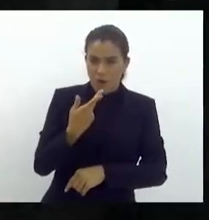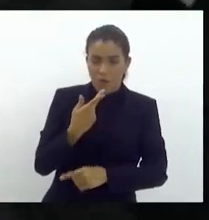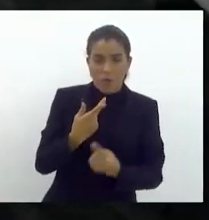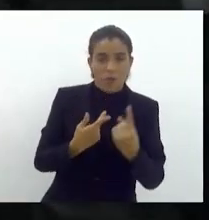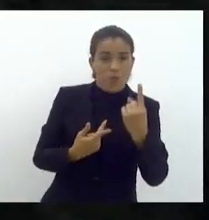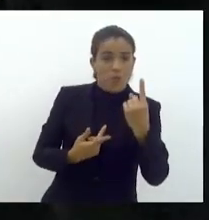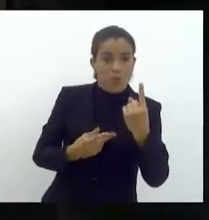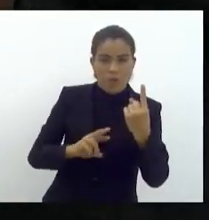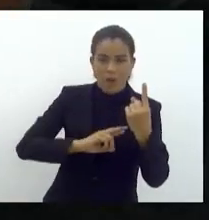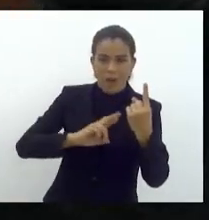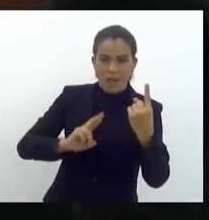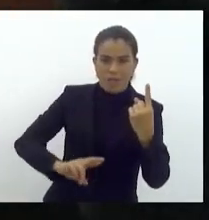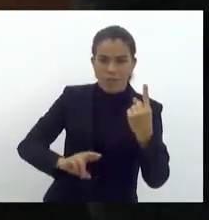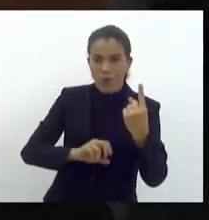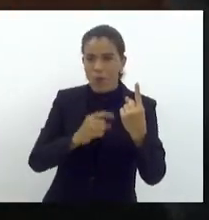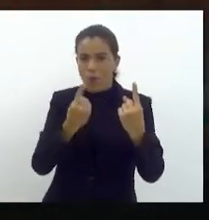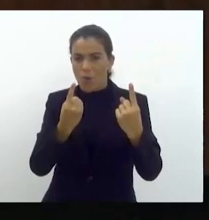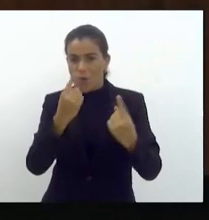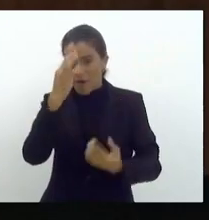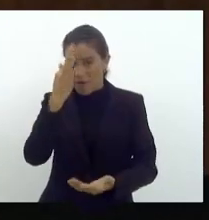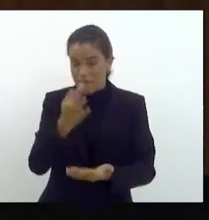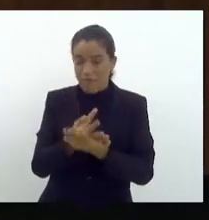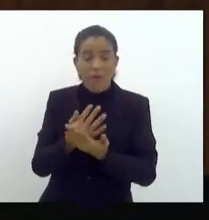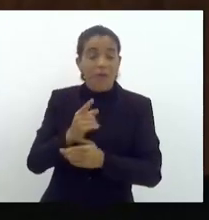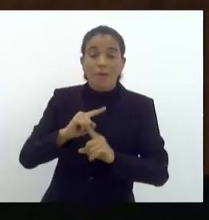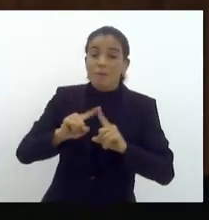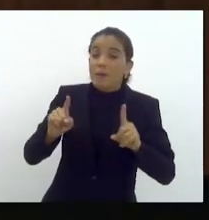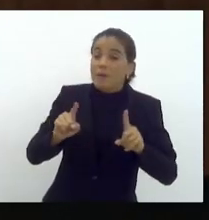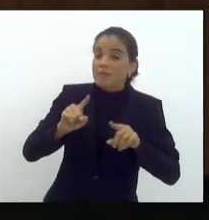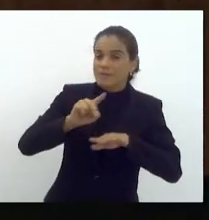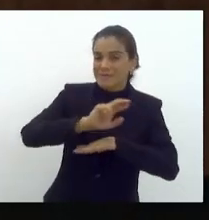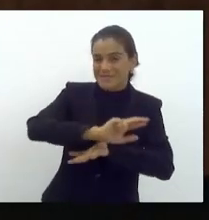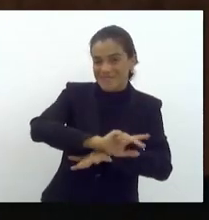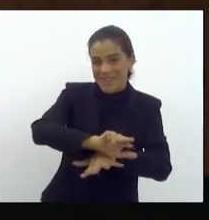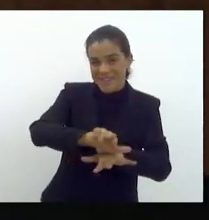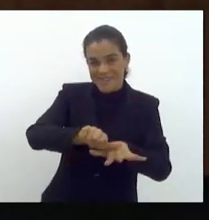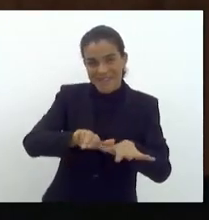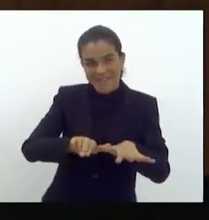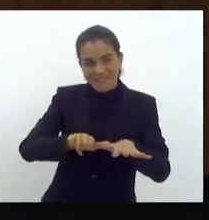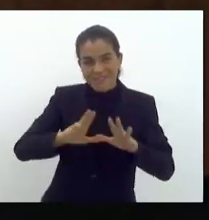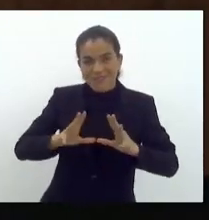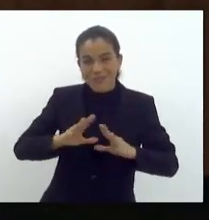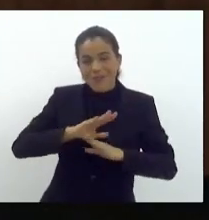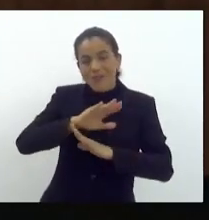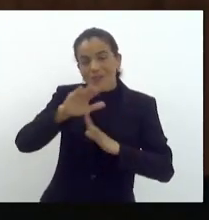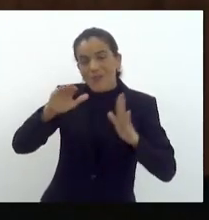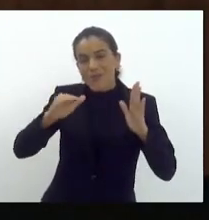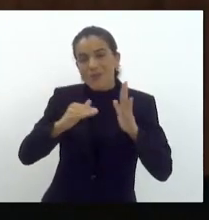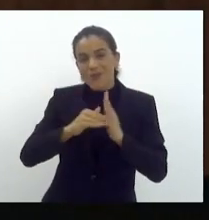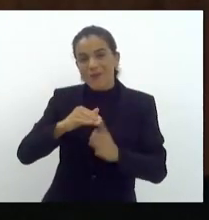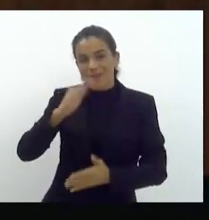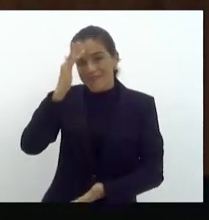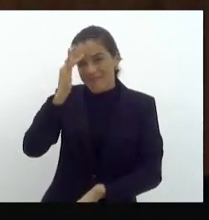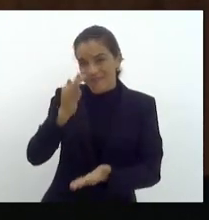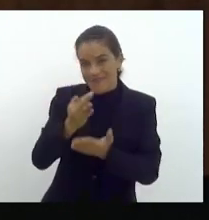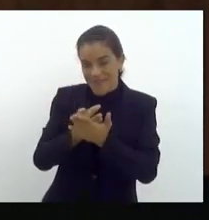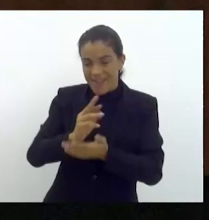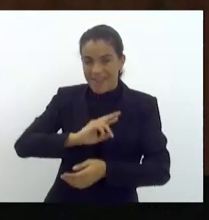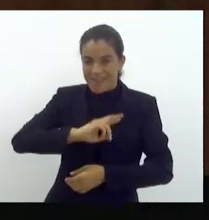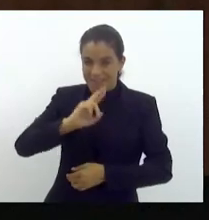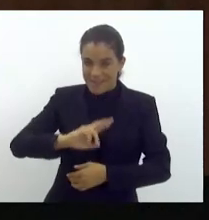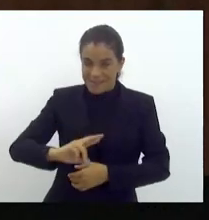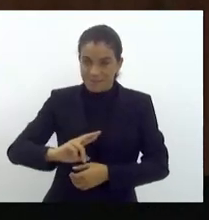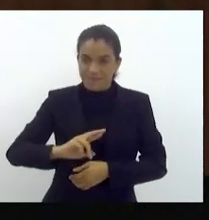uma religião ou de uma fé e sim da diversidade de todas as fés de toda e qualquer fé e